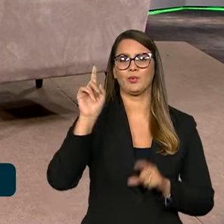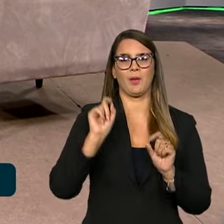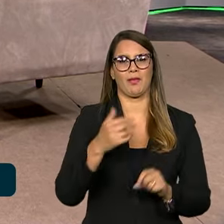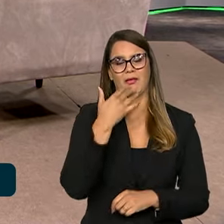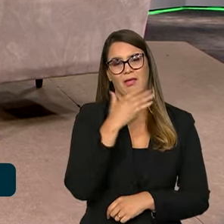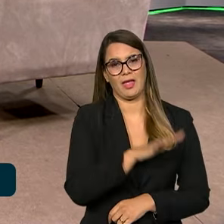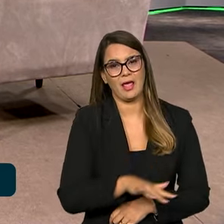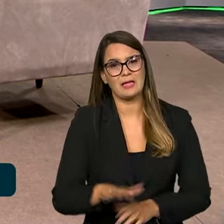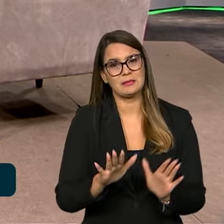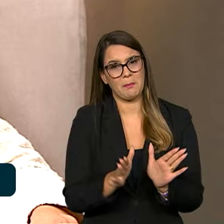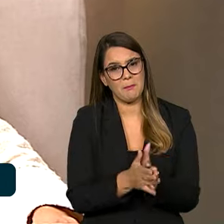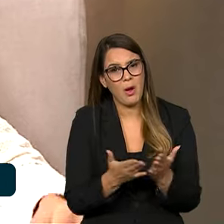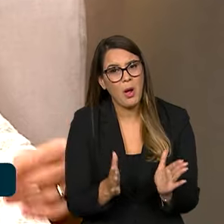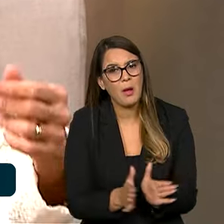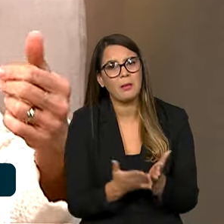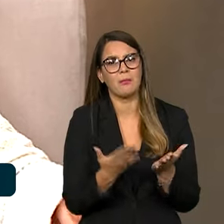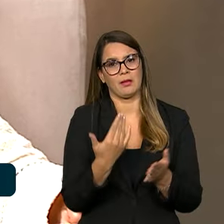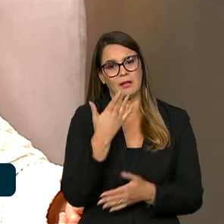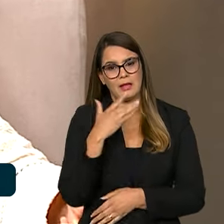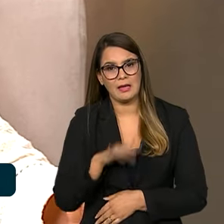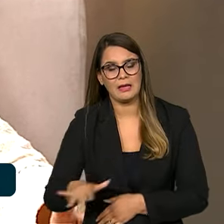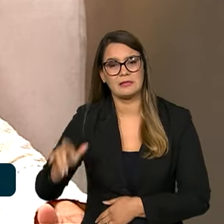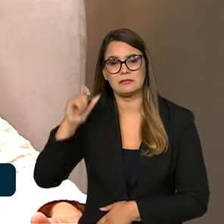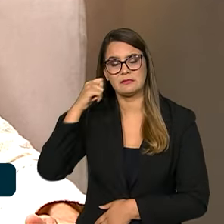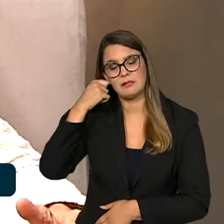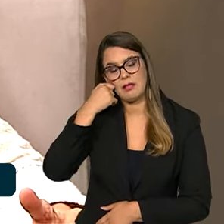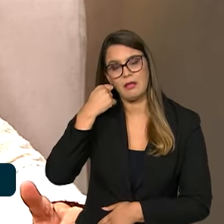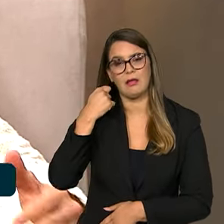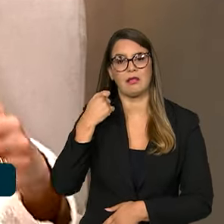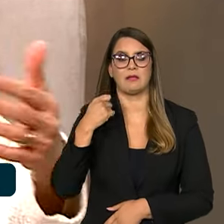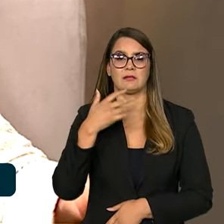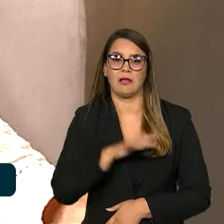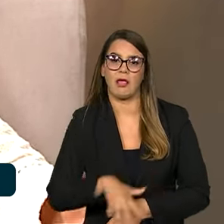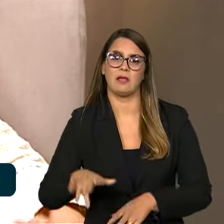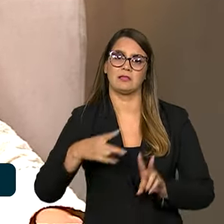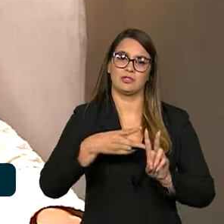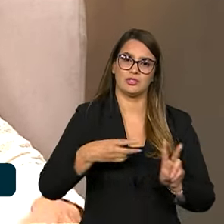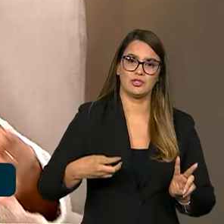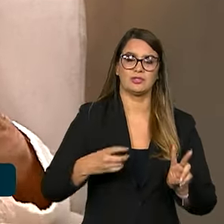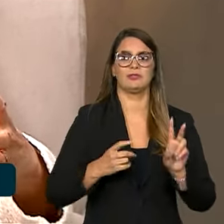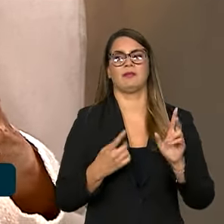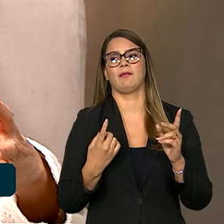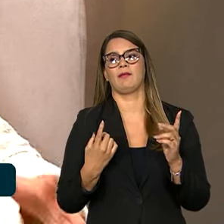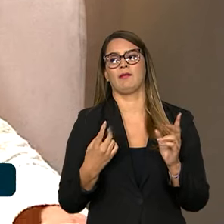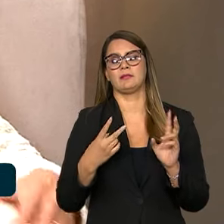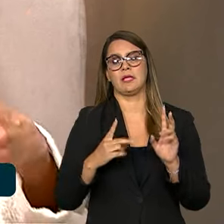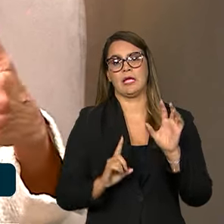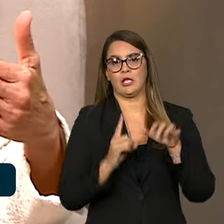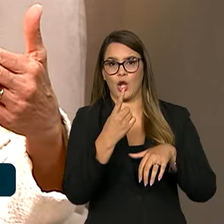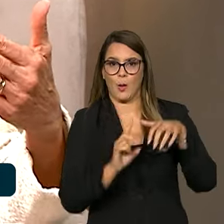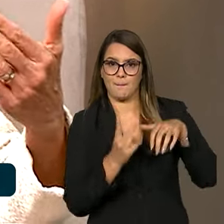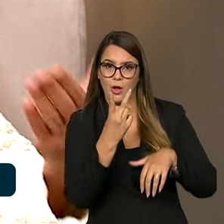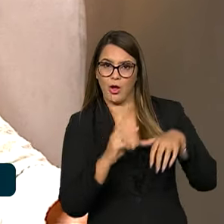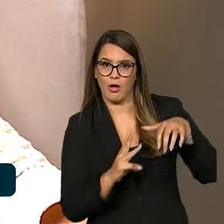crianças mais pobres as crianças negras as crianças indígenas quilombolas né de grupos que